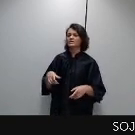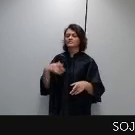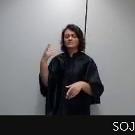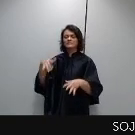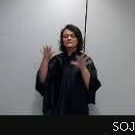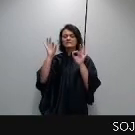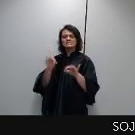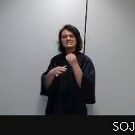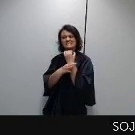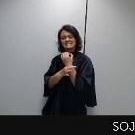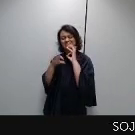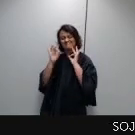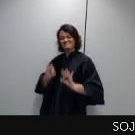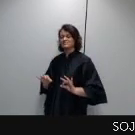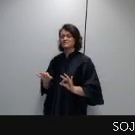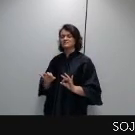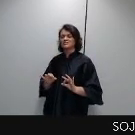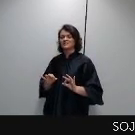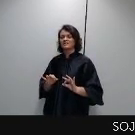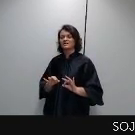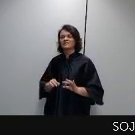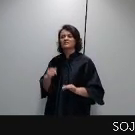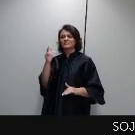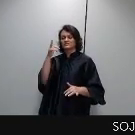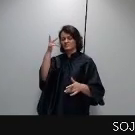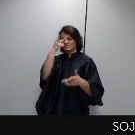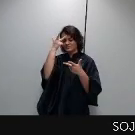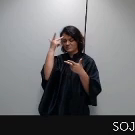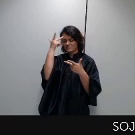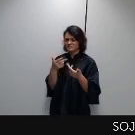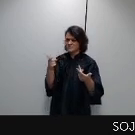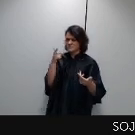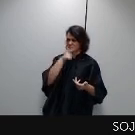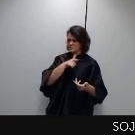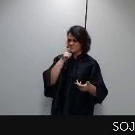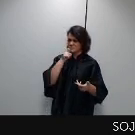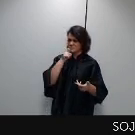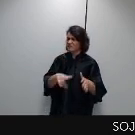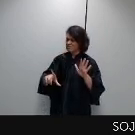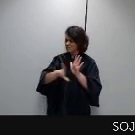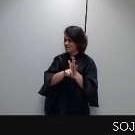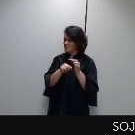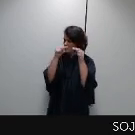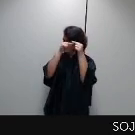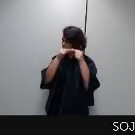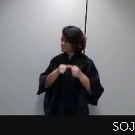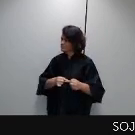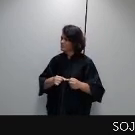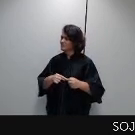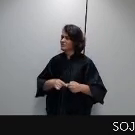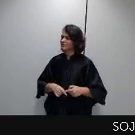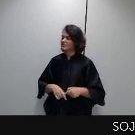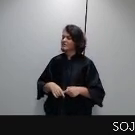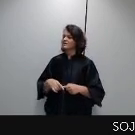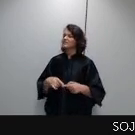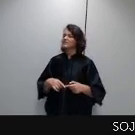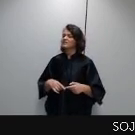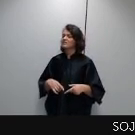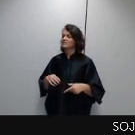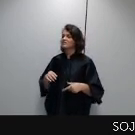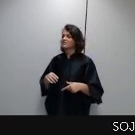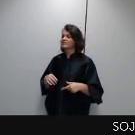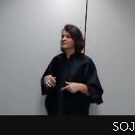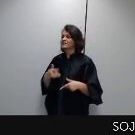eficácia e pretensões estabelecida de inglês mesmo quando não são